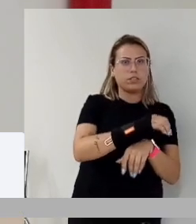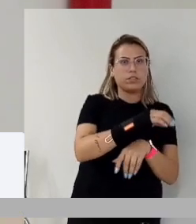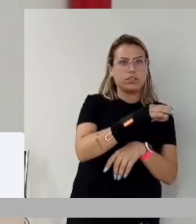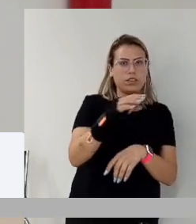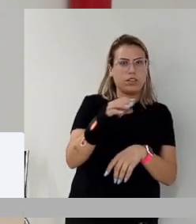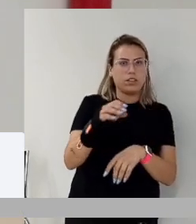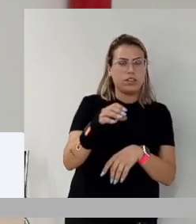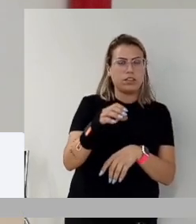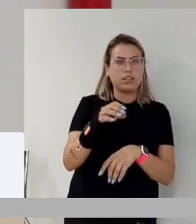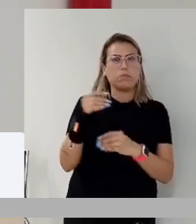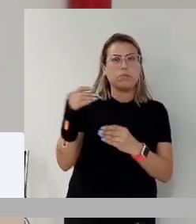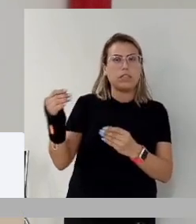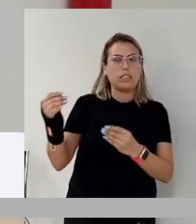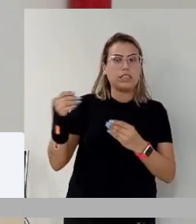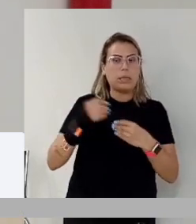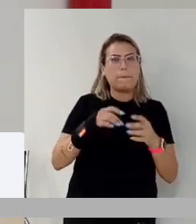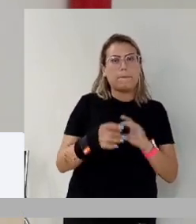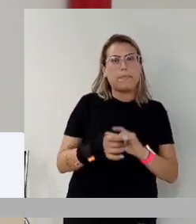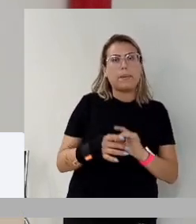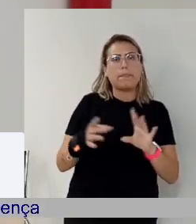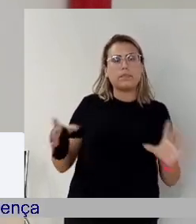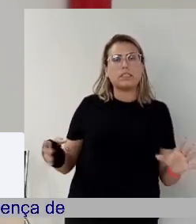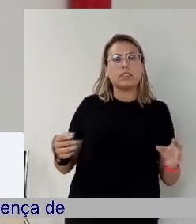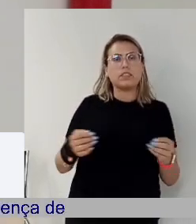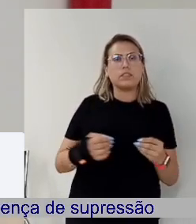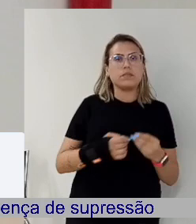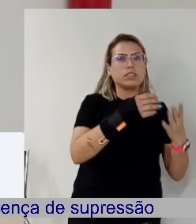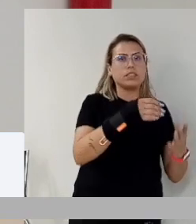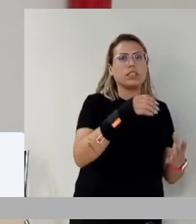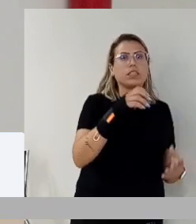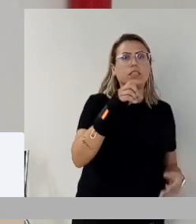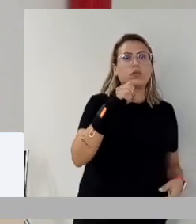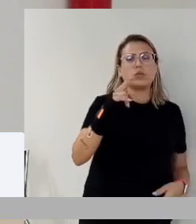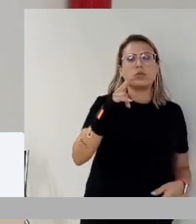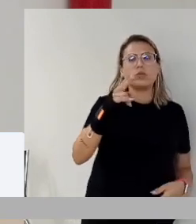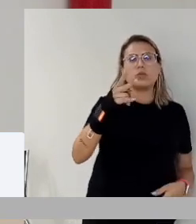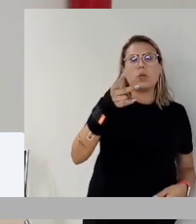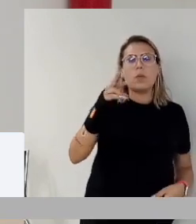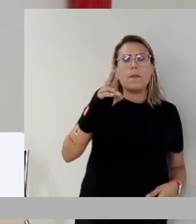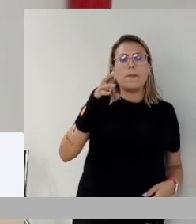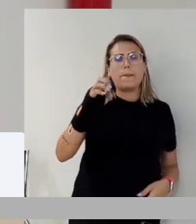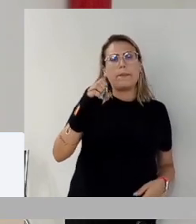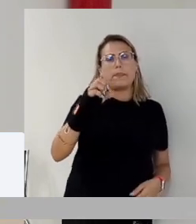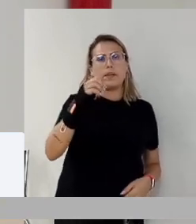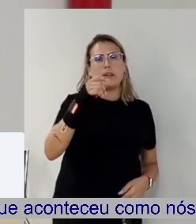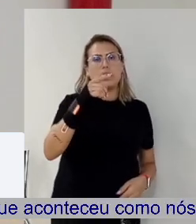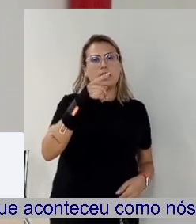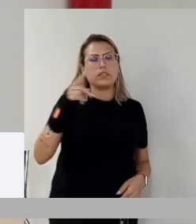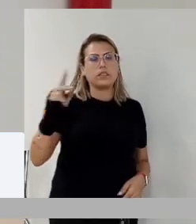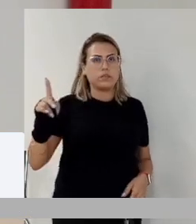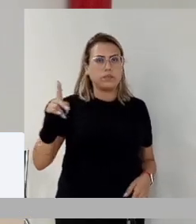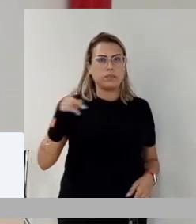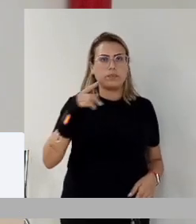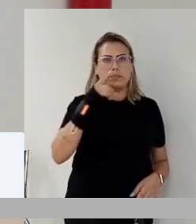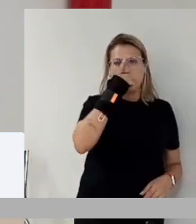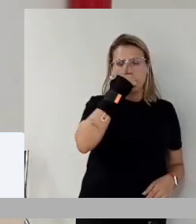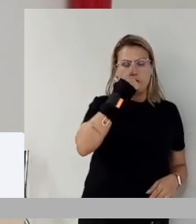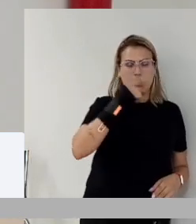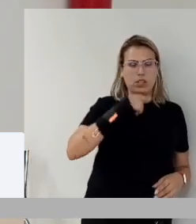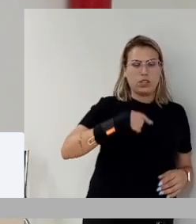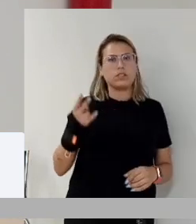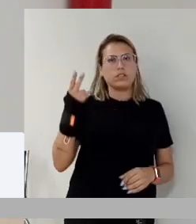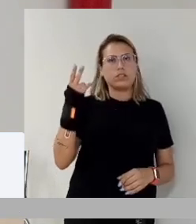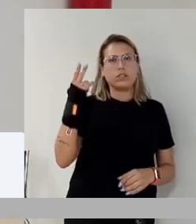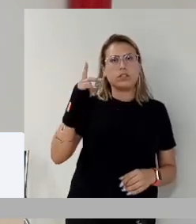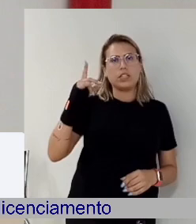Dá permissão de dar licença de supressão vegetal que foi que aconteceu como nós mudamos dois técnicos que nós nós tinha na